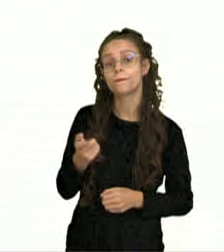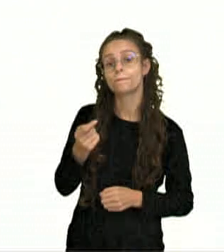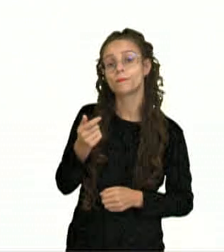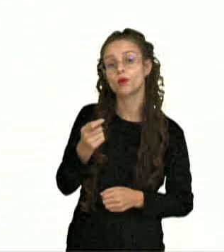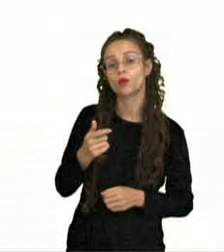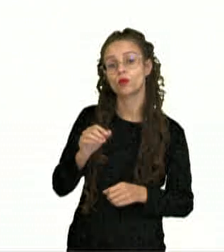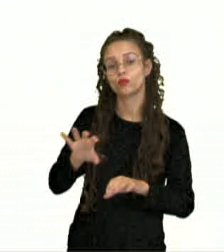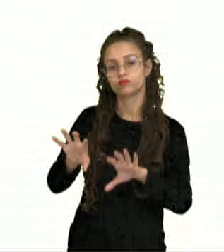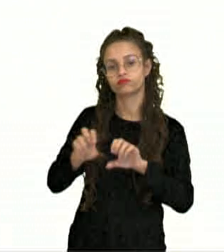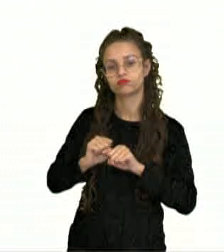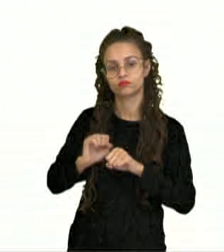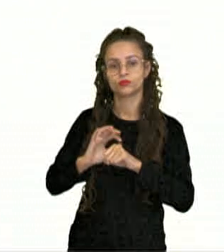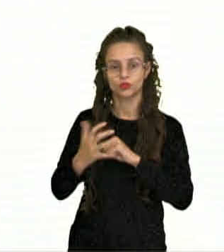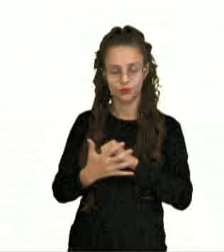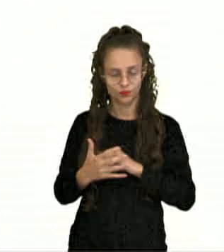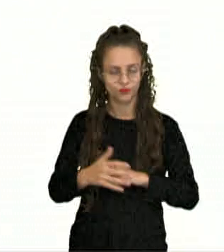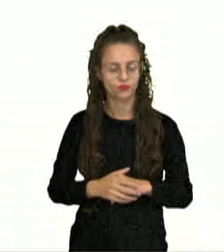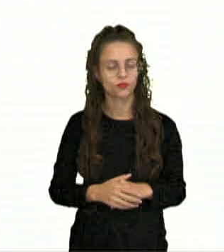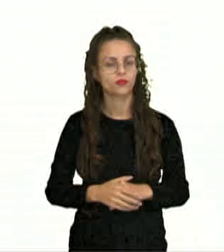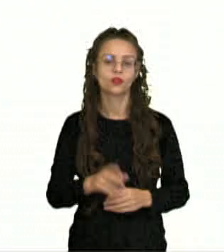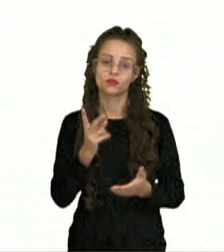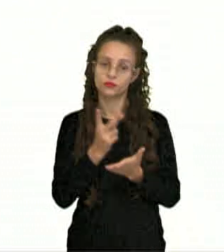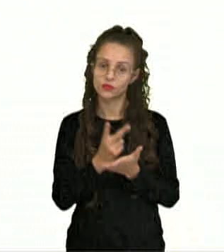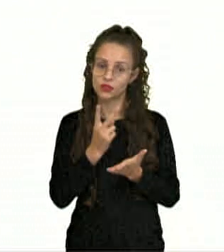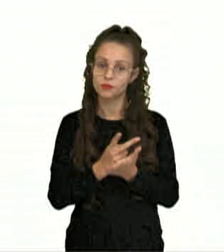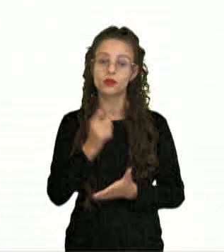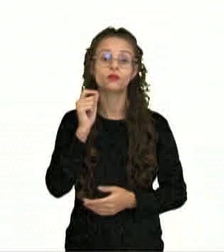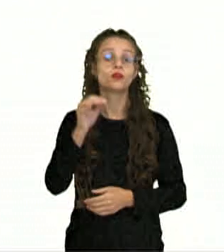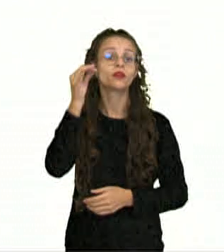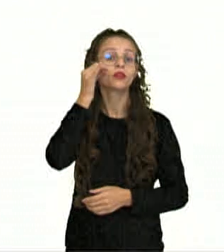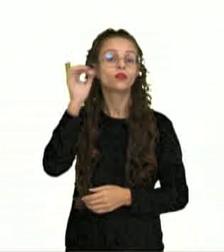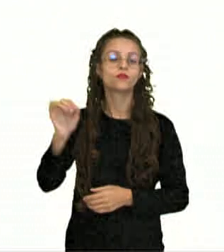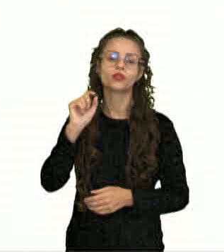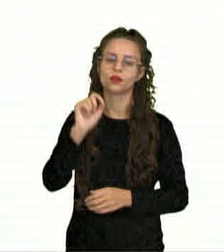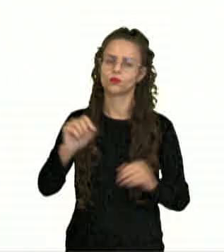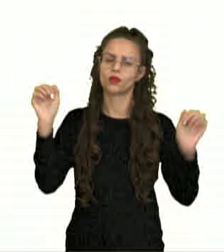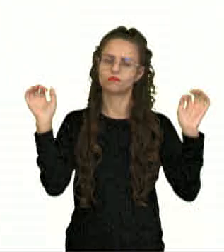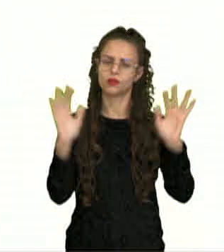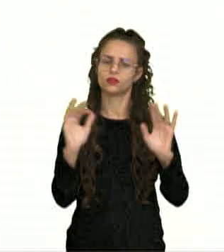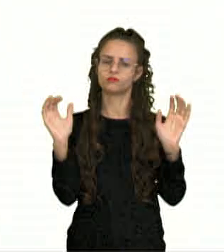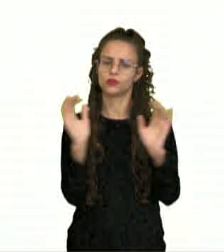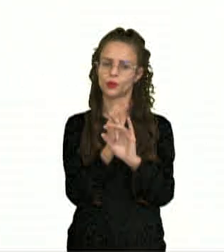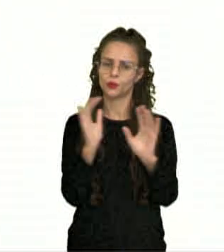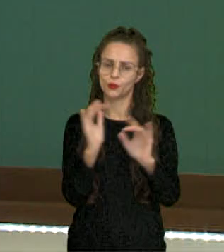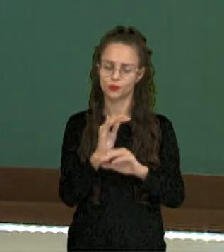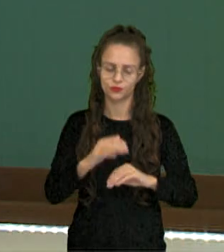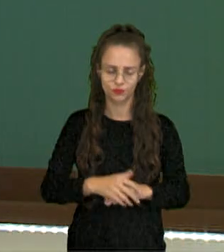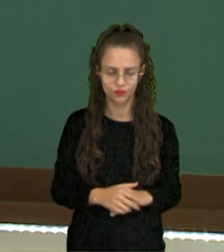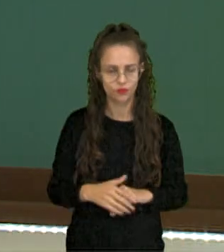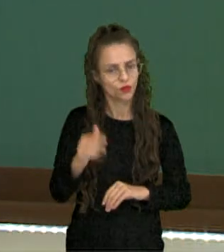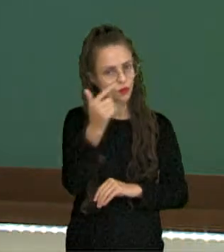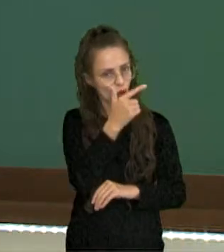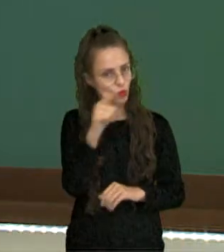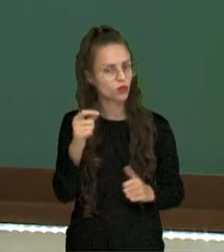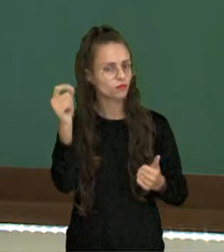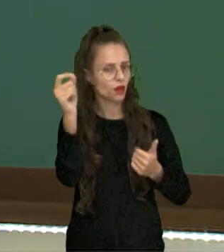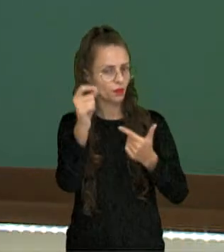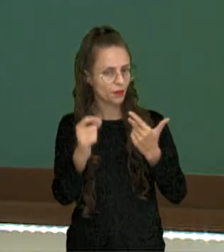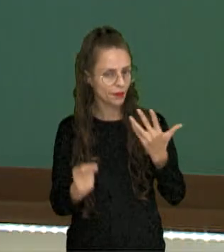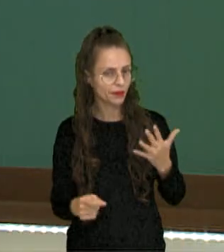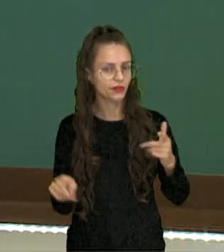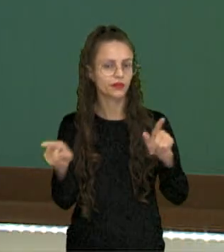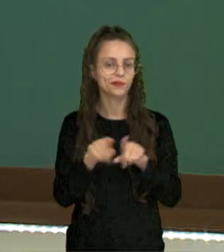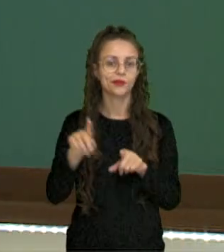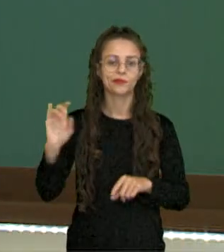poucos registros, sempre evitando ao máximo situações de aglomeração. Outros fatores a serem levados em